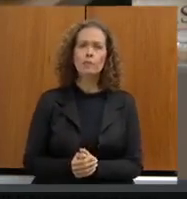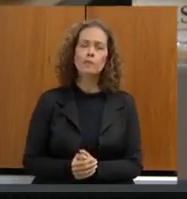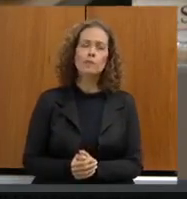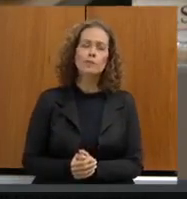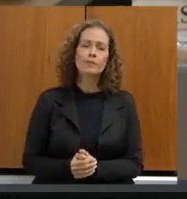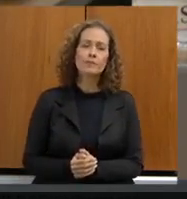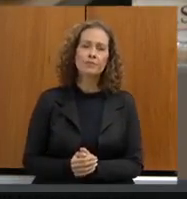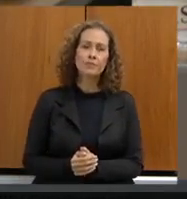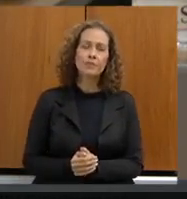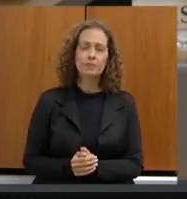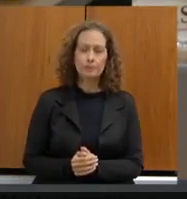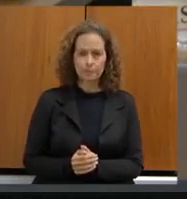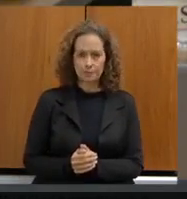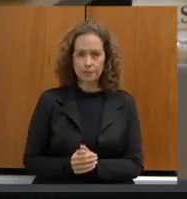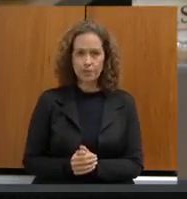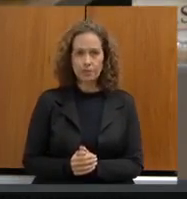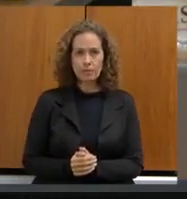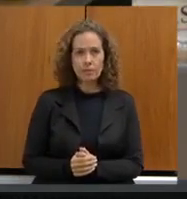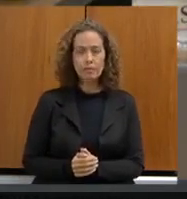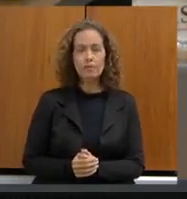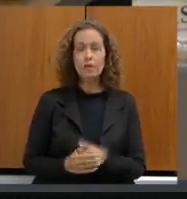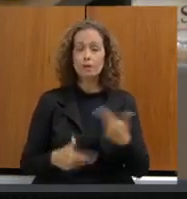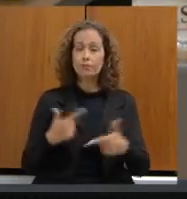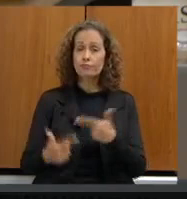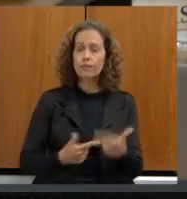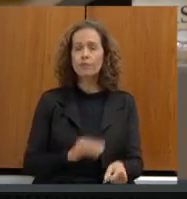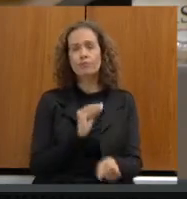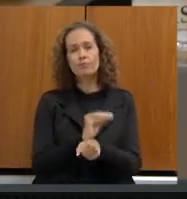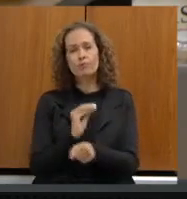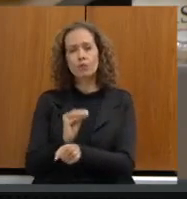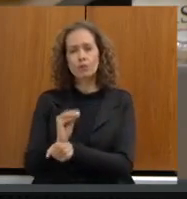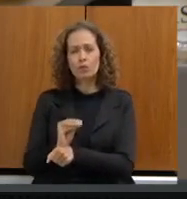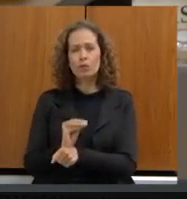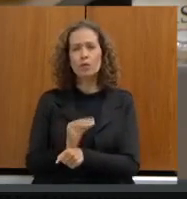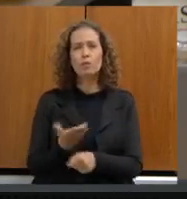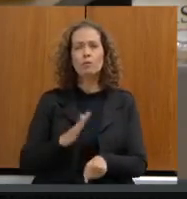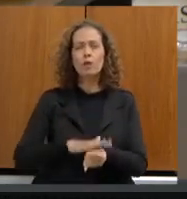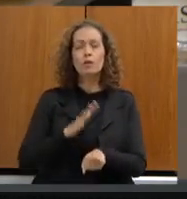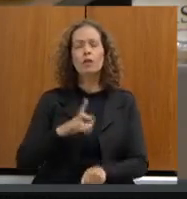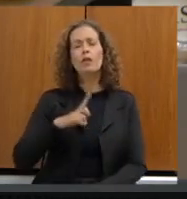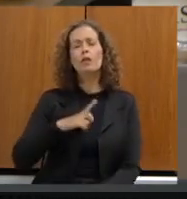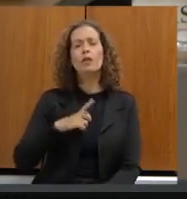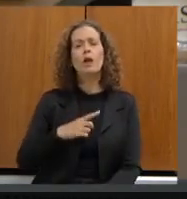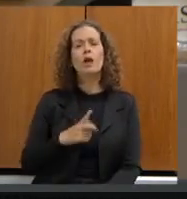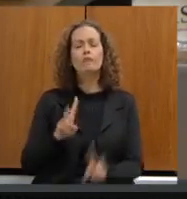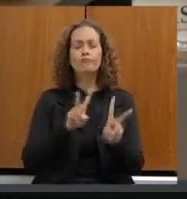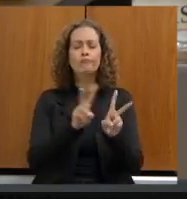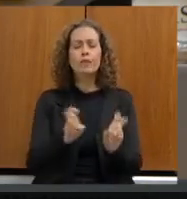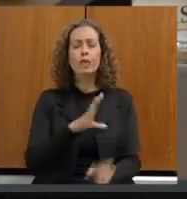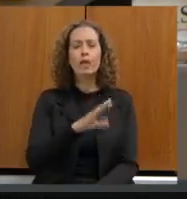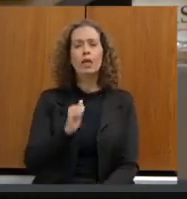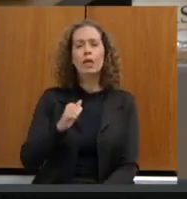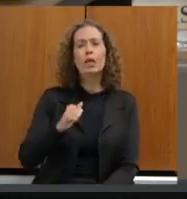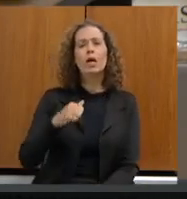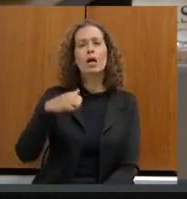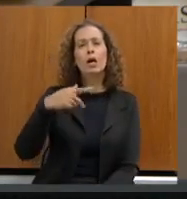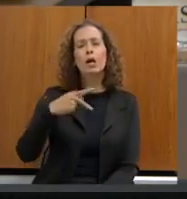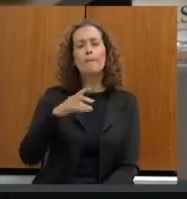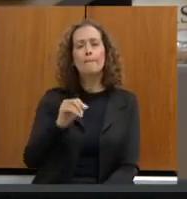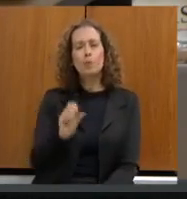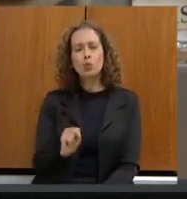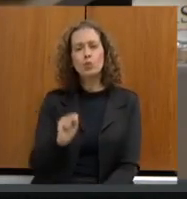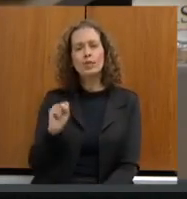é que cuida mais do campo a operação nós lançamos uma operação chamada Campo segura aí estão os números dela número